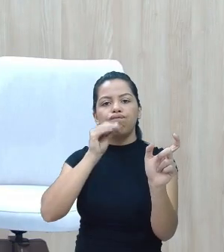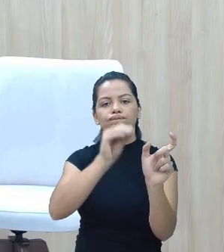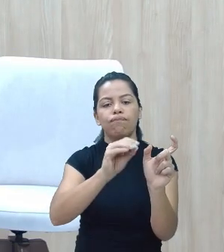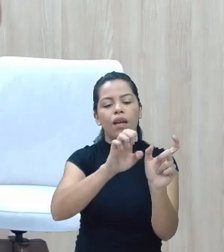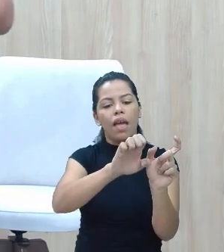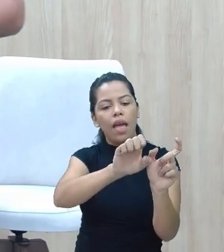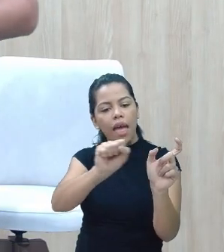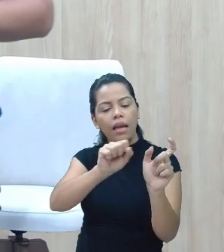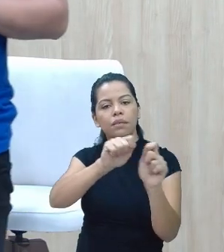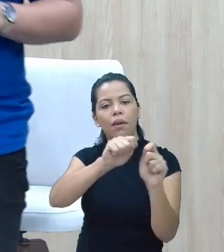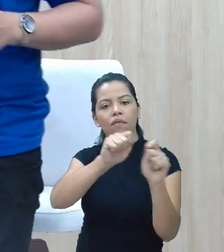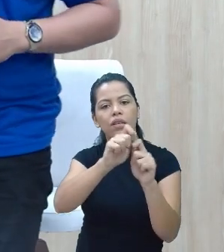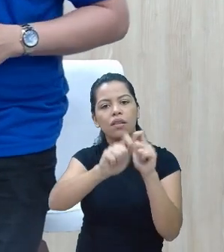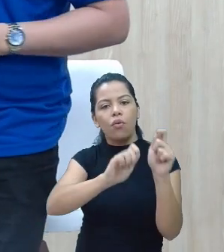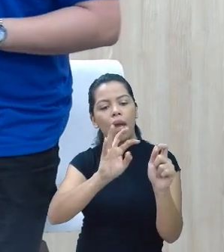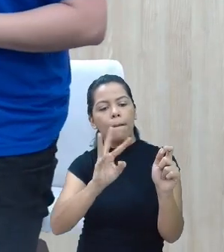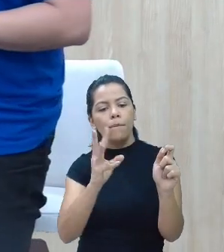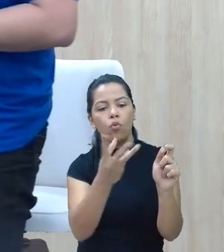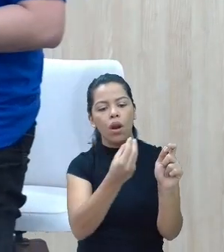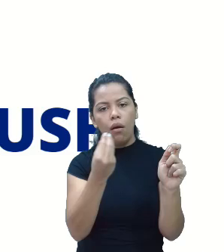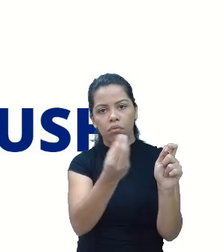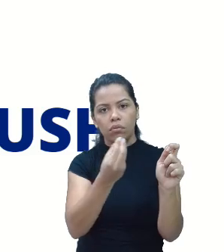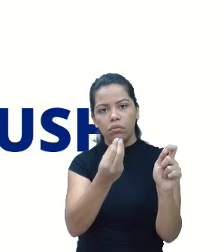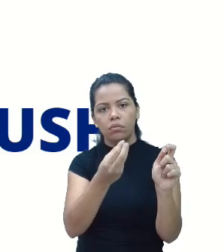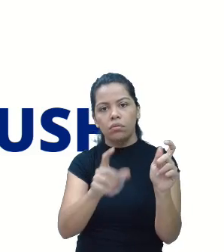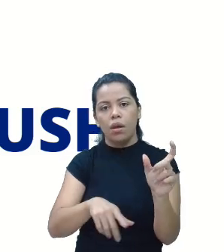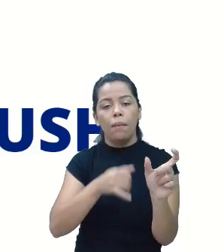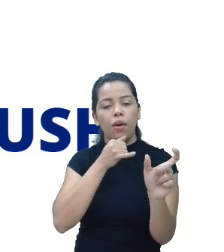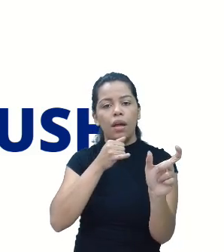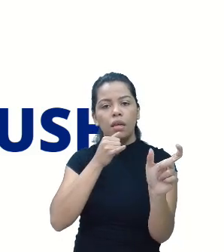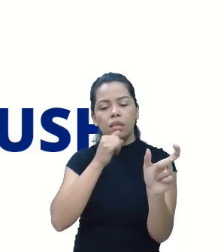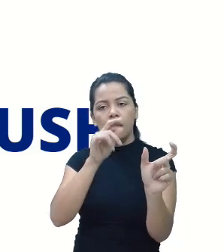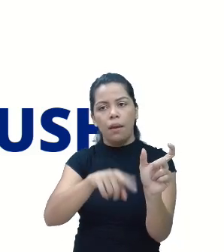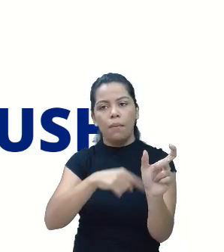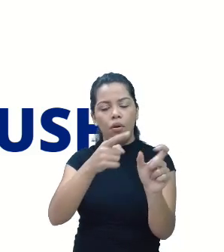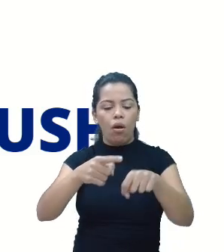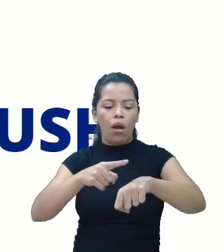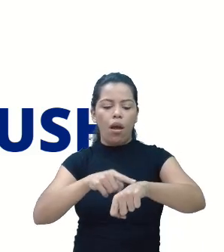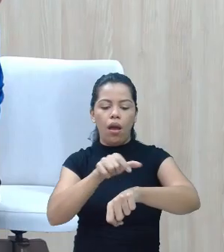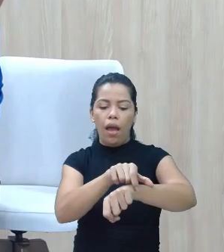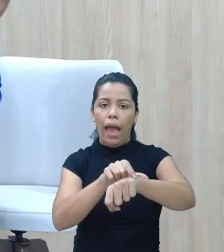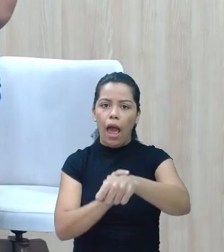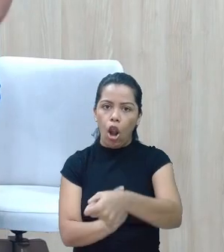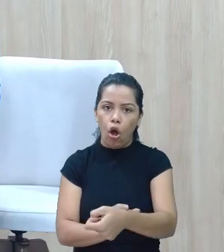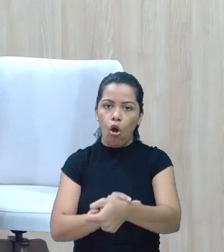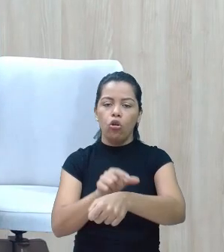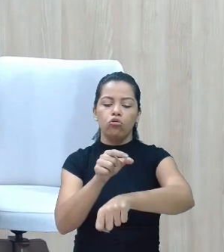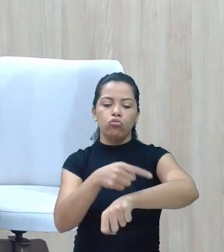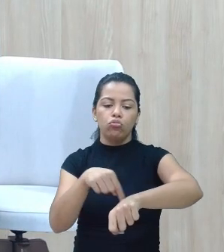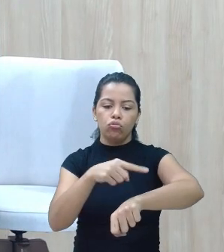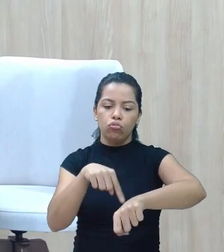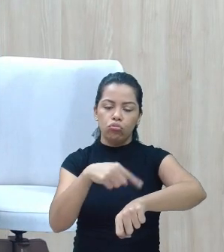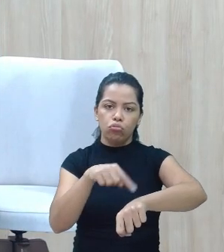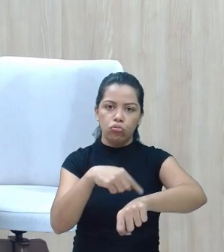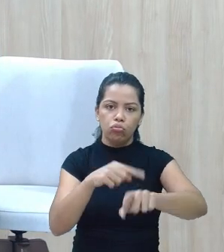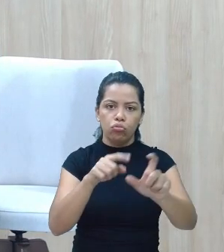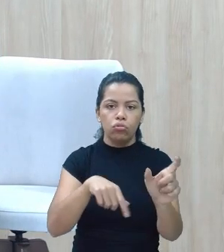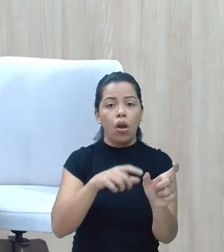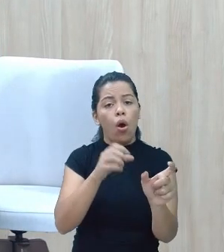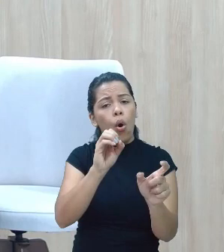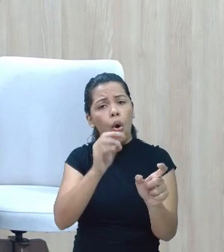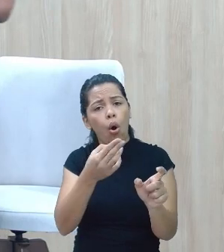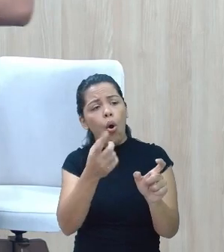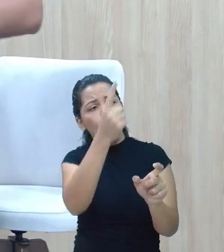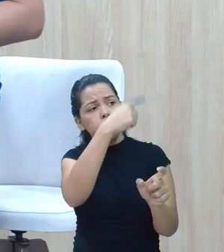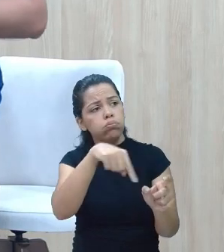um E e um S no final. Exemplo, o watch, que é relógio de pulso, como o meu, clock, relógio de parede, o'clock,